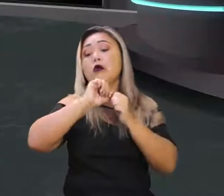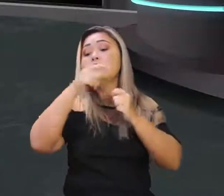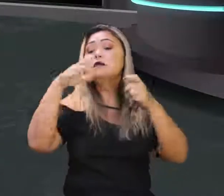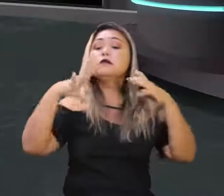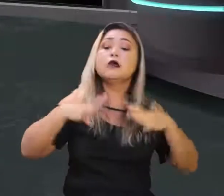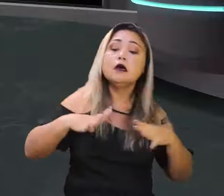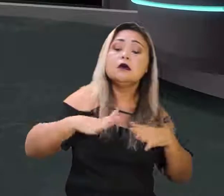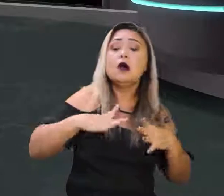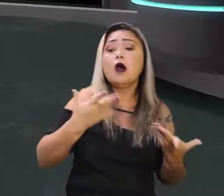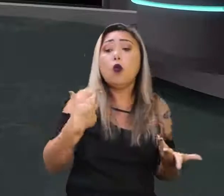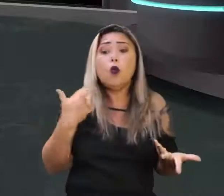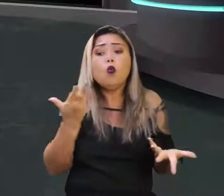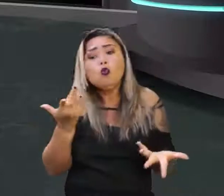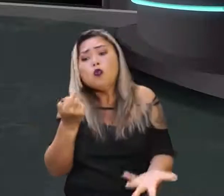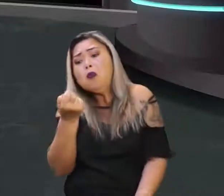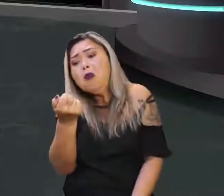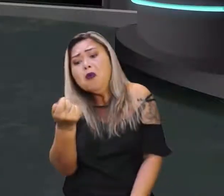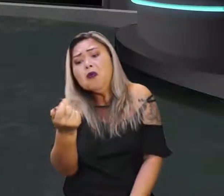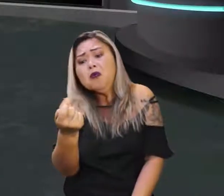comum, a gente vê muito pouco.